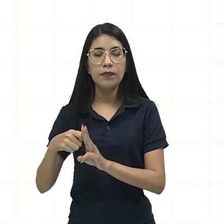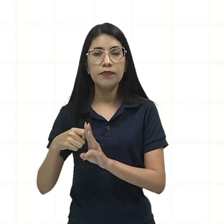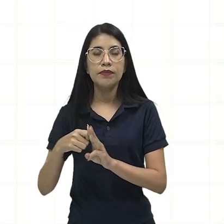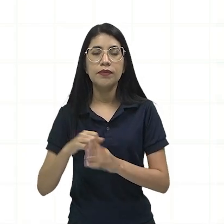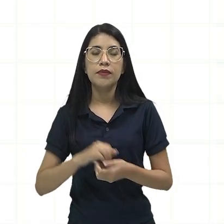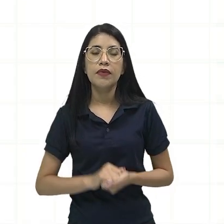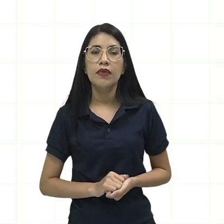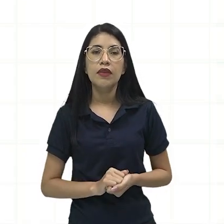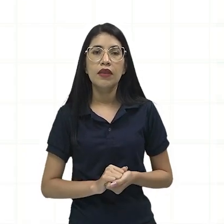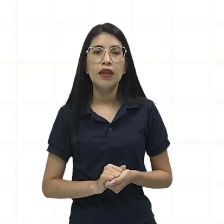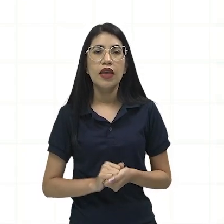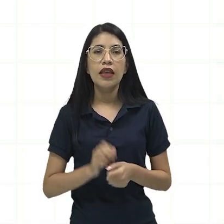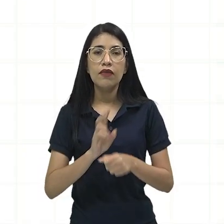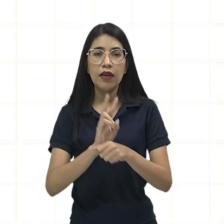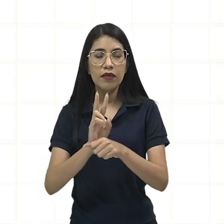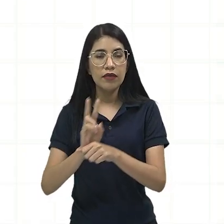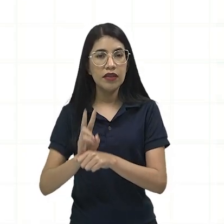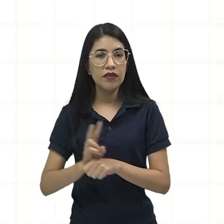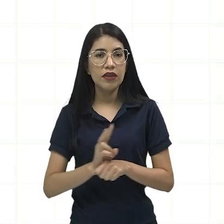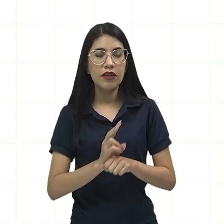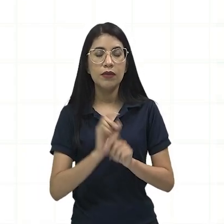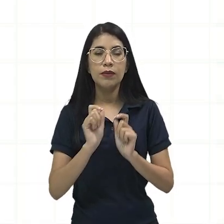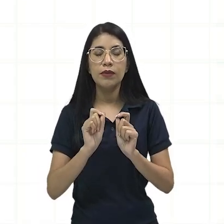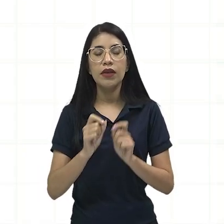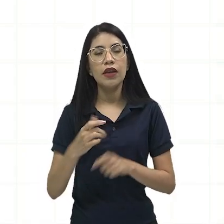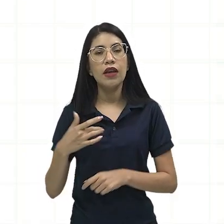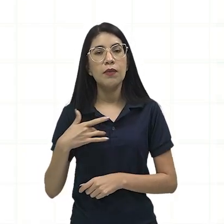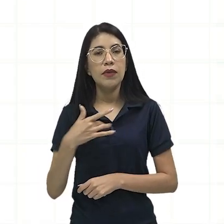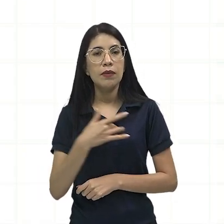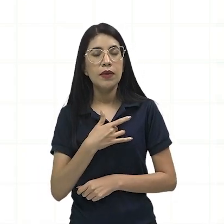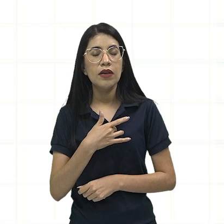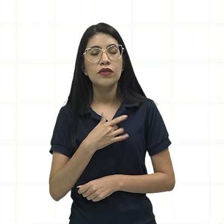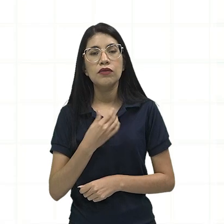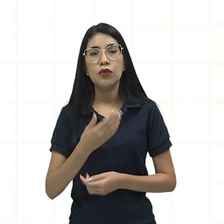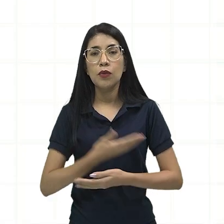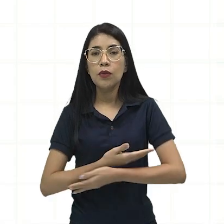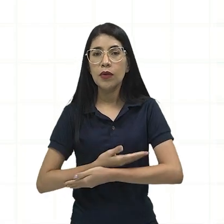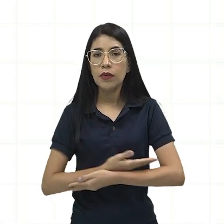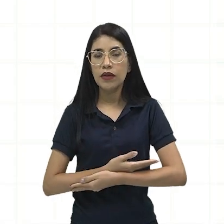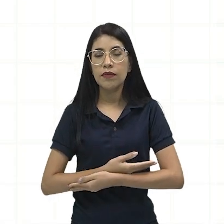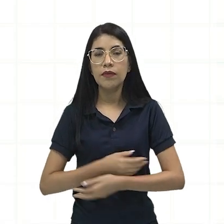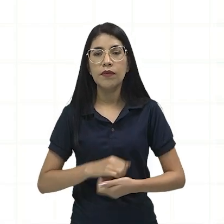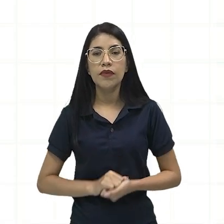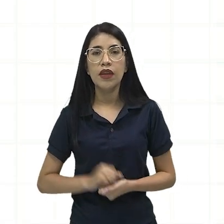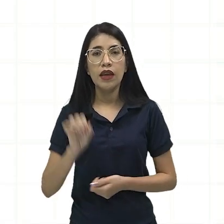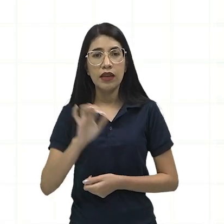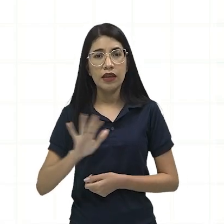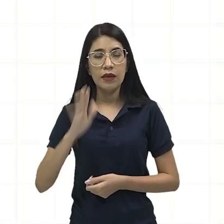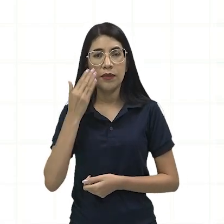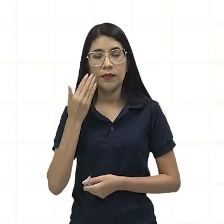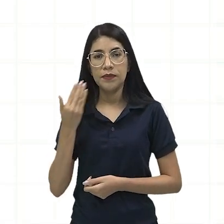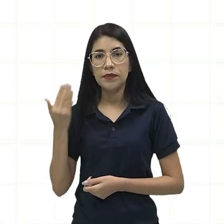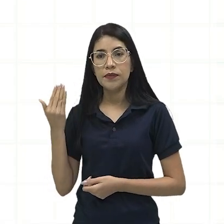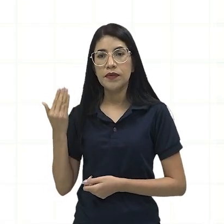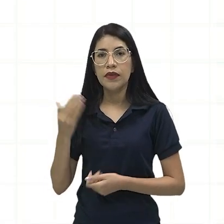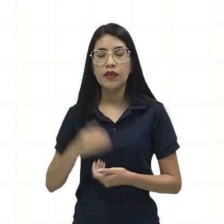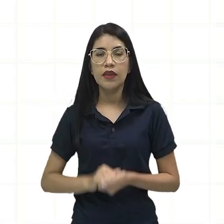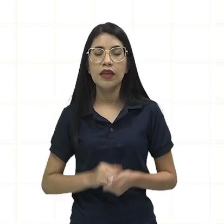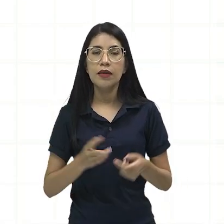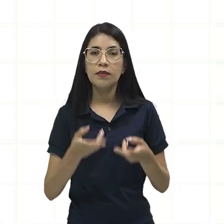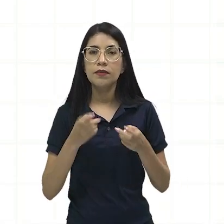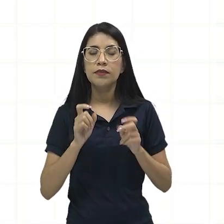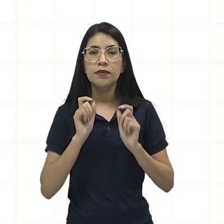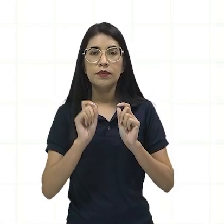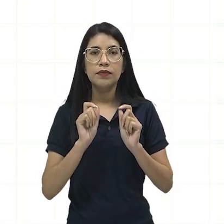gestação, onde se monitora a saúde do bebê. Aqui no cantinho da nossa imagem, da nossa cartela,